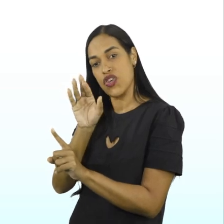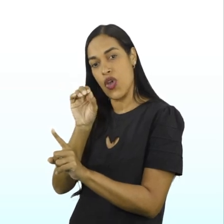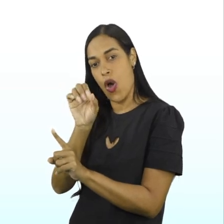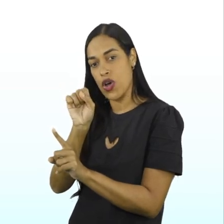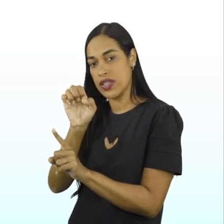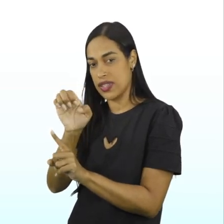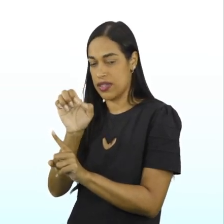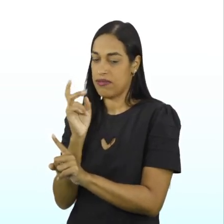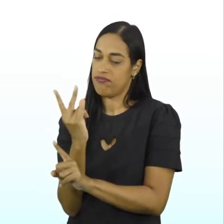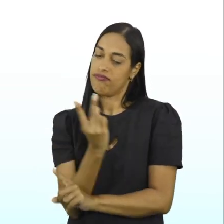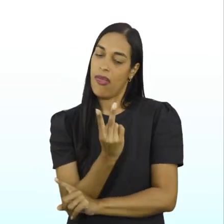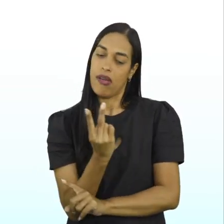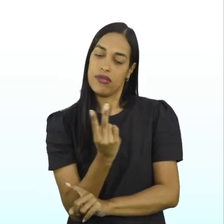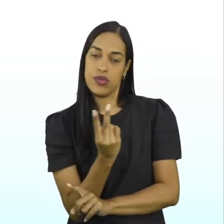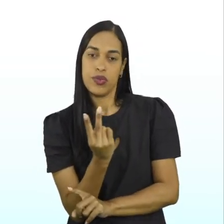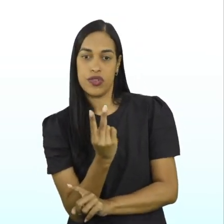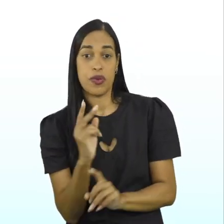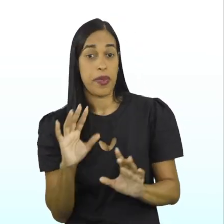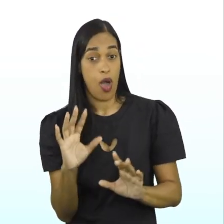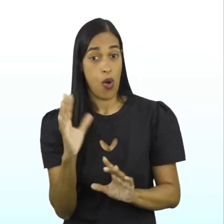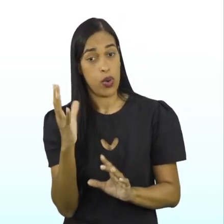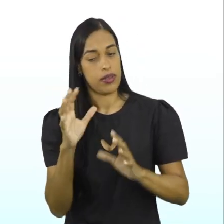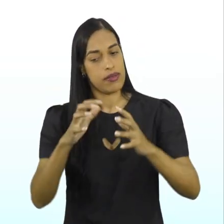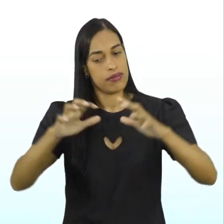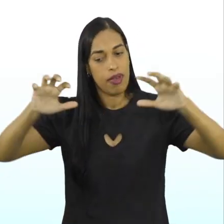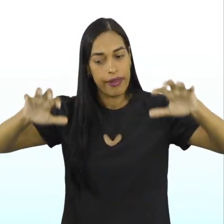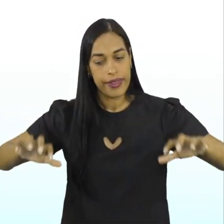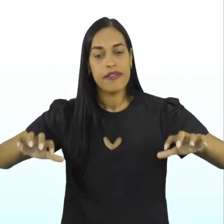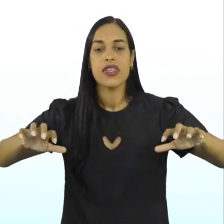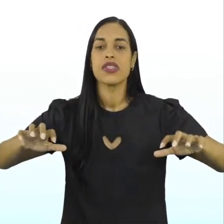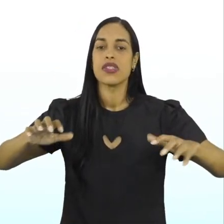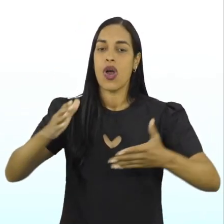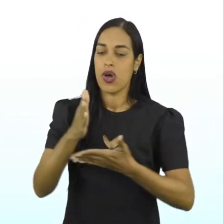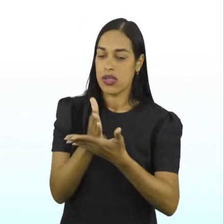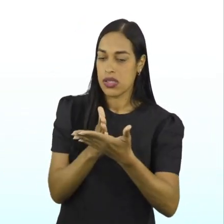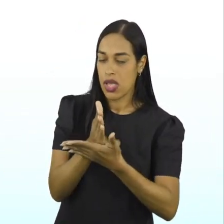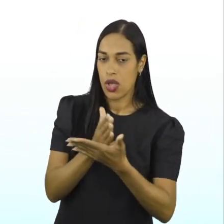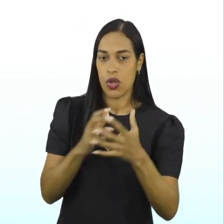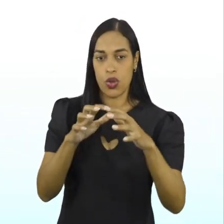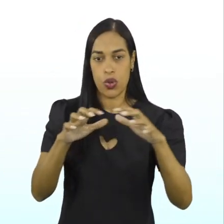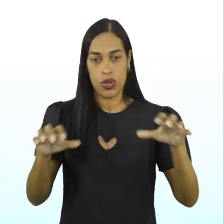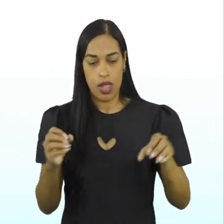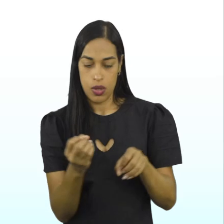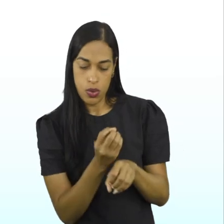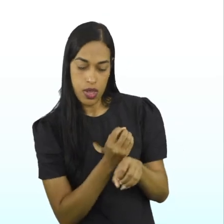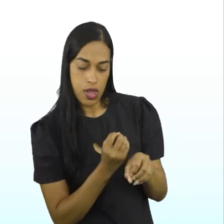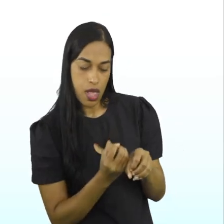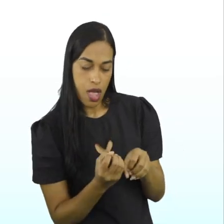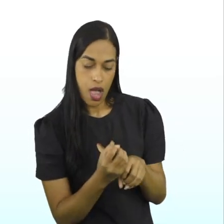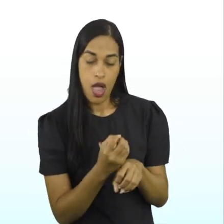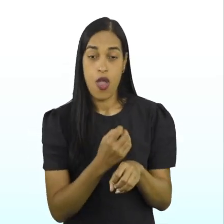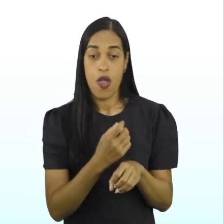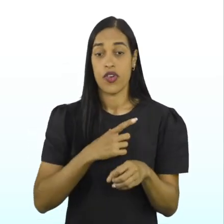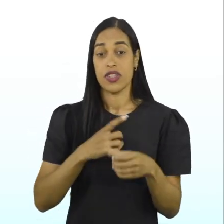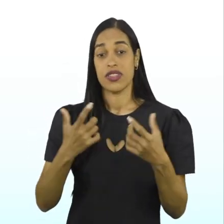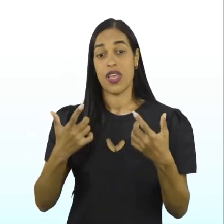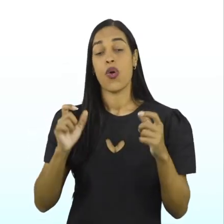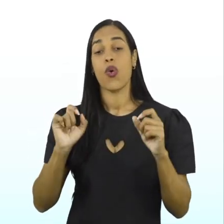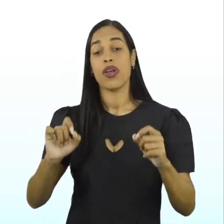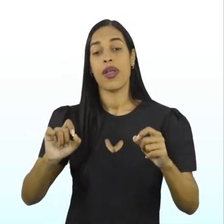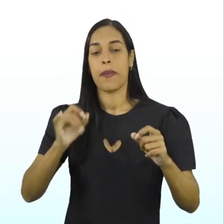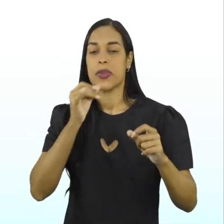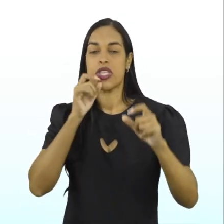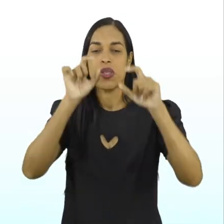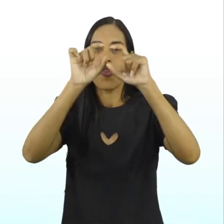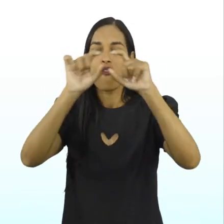mitose ou meiose, para acontecer a divisão da célula, eu vou ter que formar umas fibras proteicas, que são as fibras de